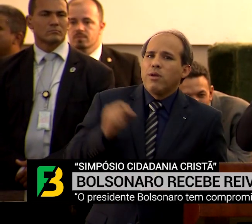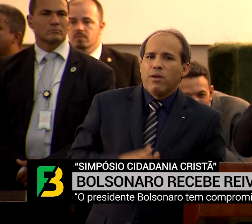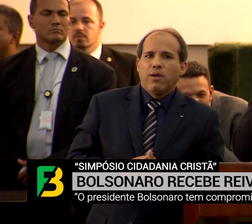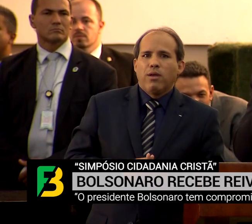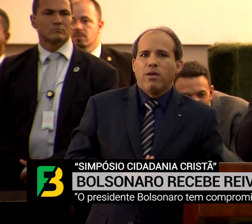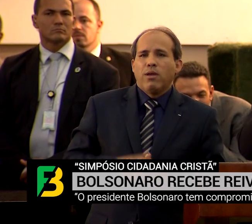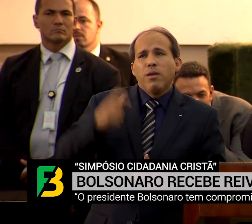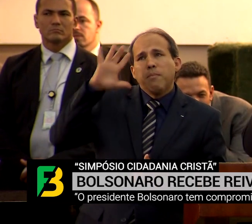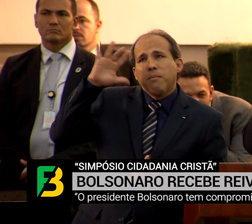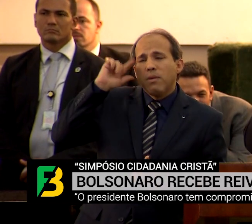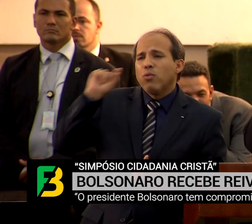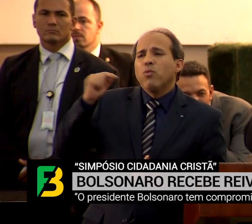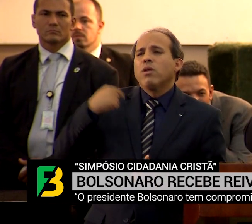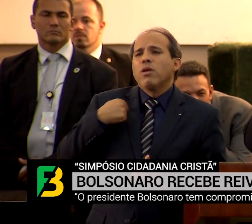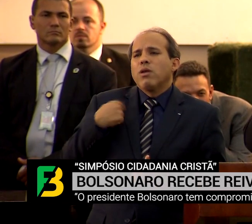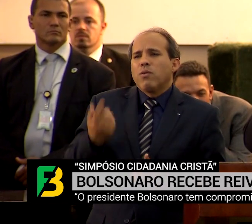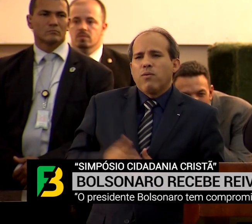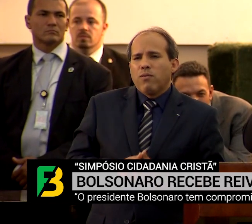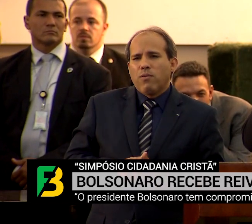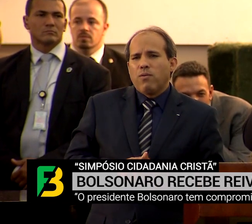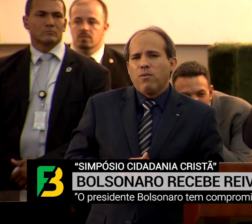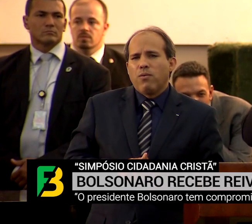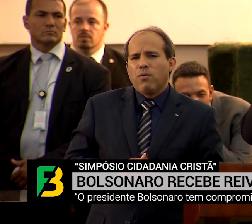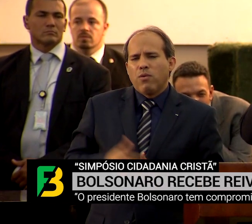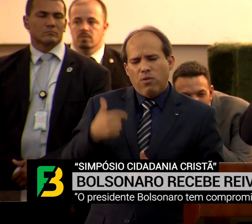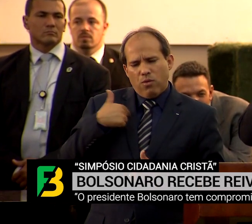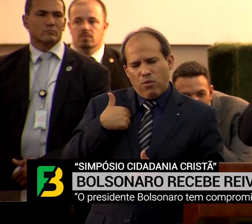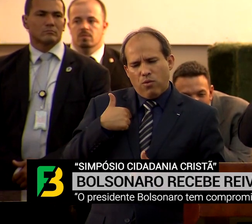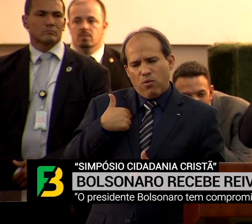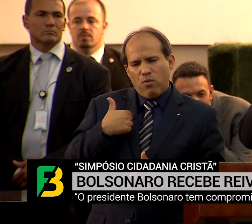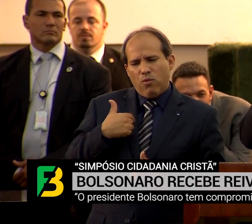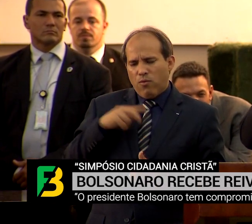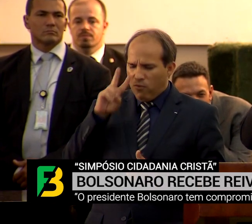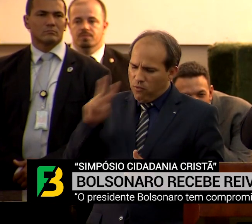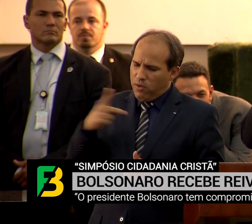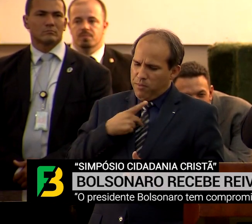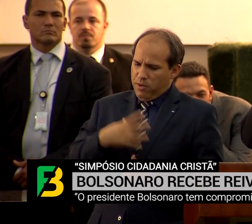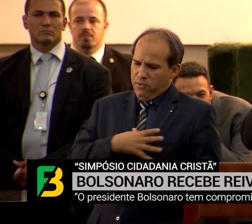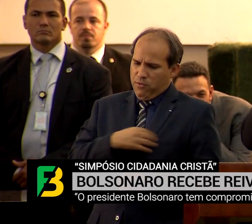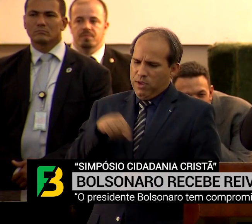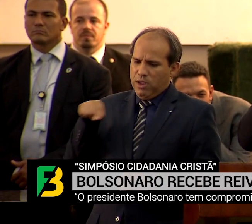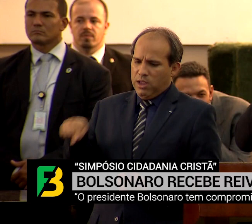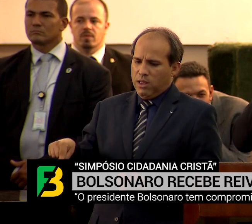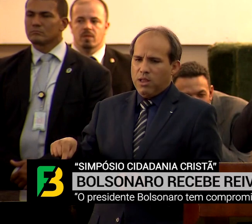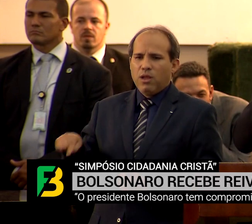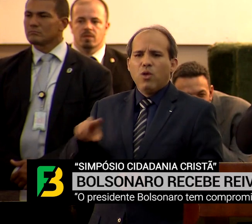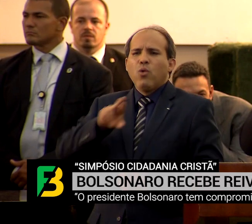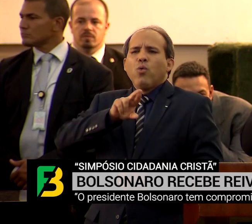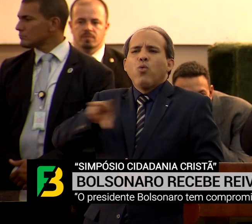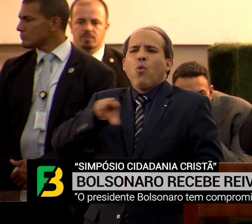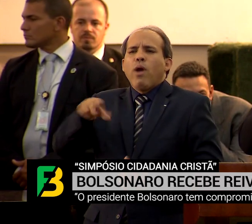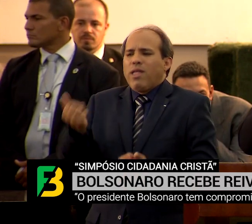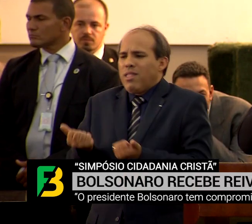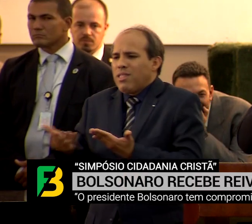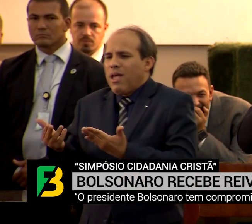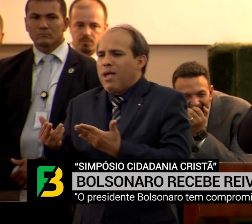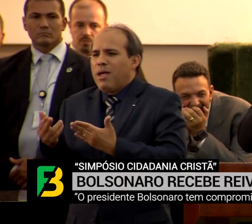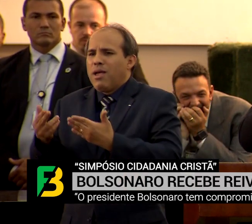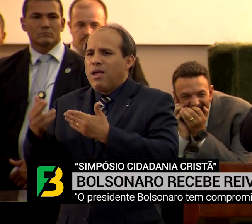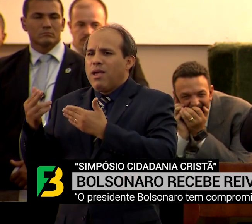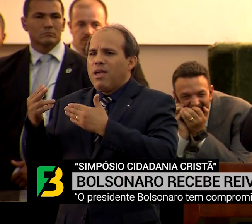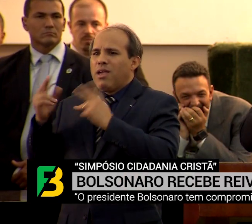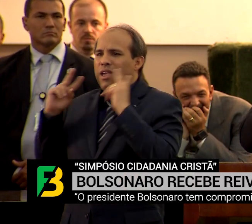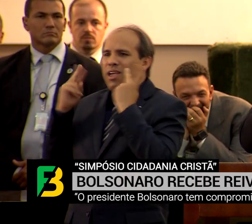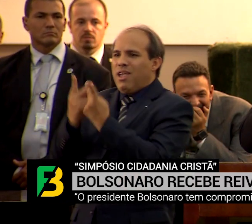No que eu penso, eu fazendo para minha filha, não tocante a bens materiais,